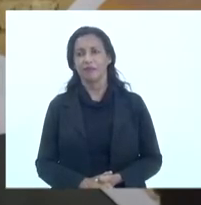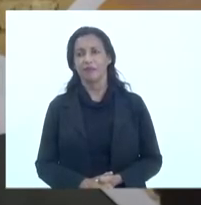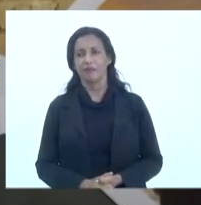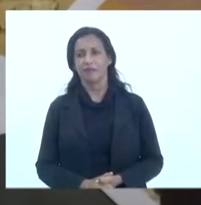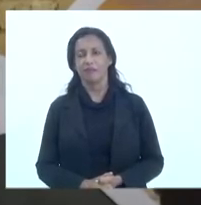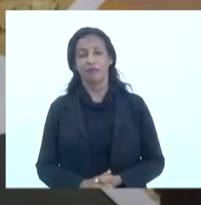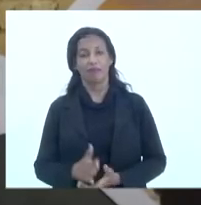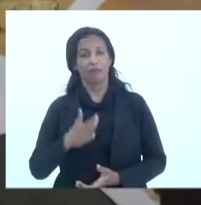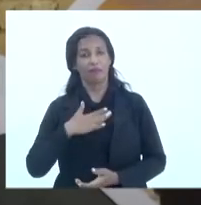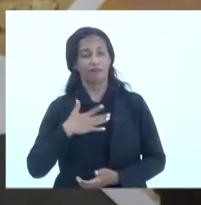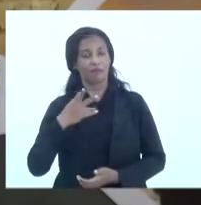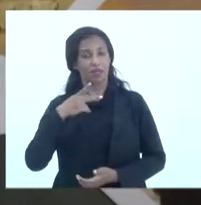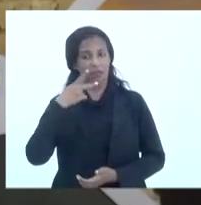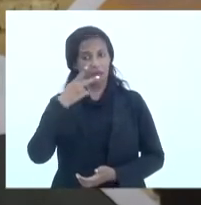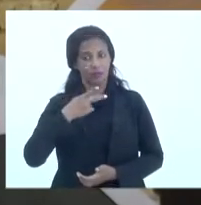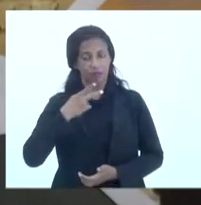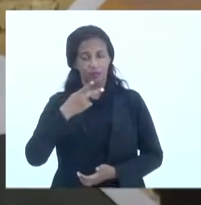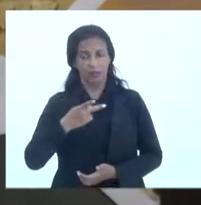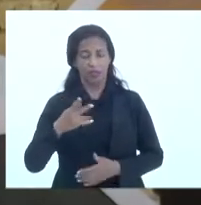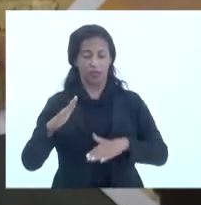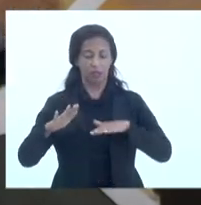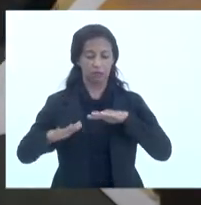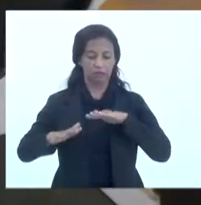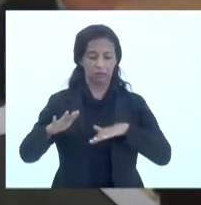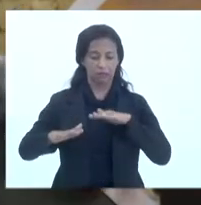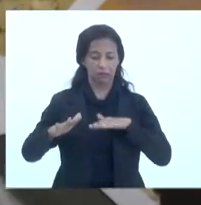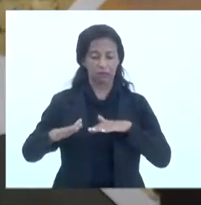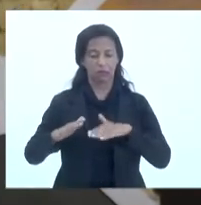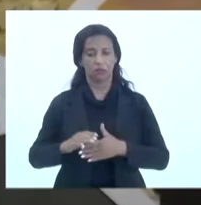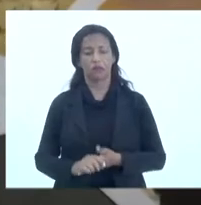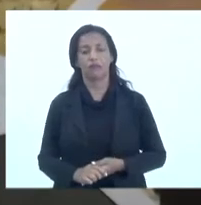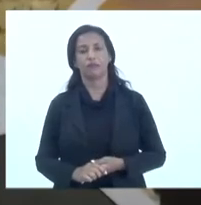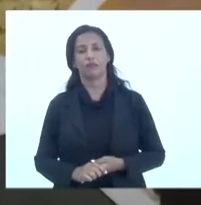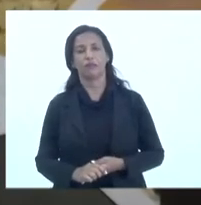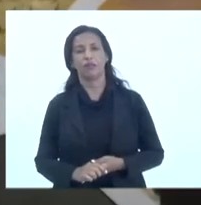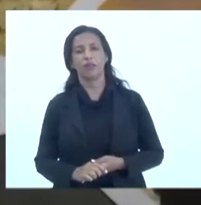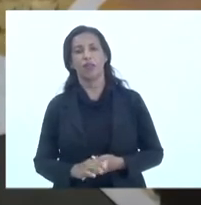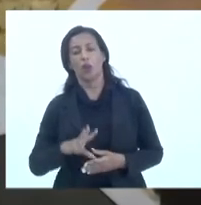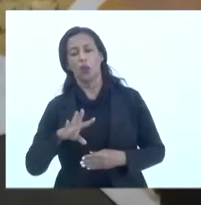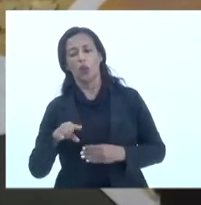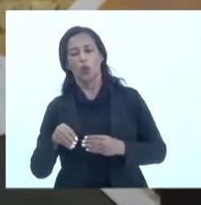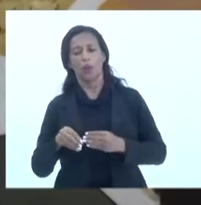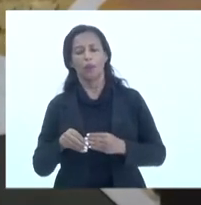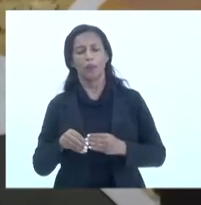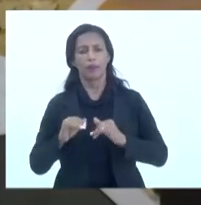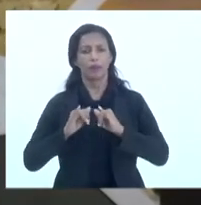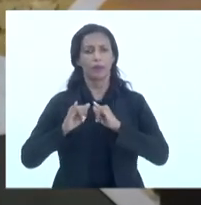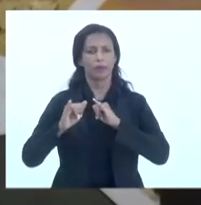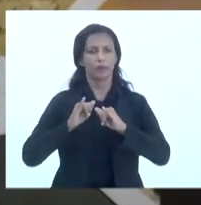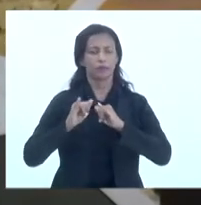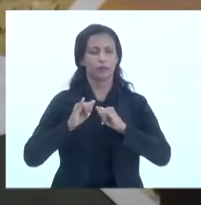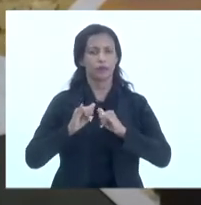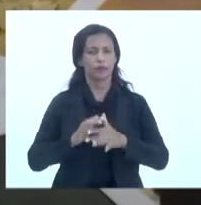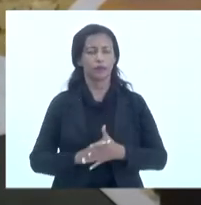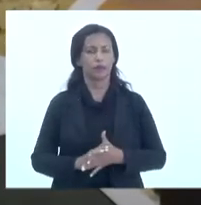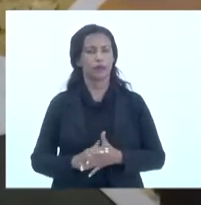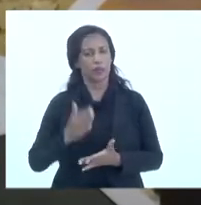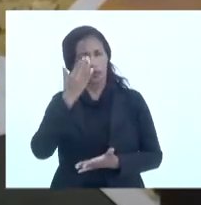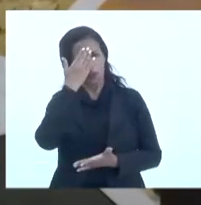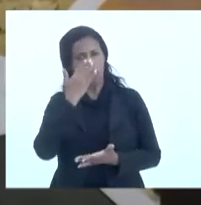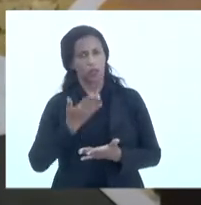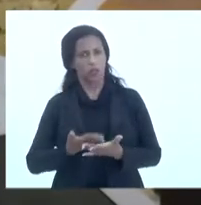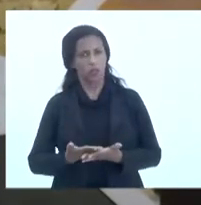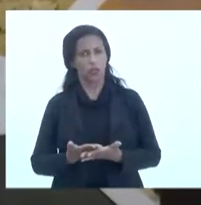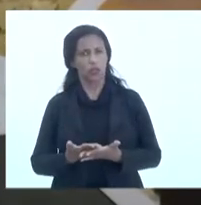A minha fala, talvez complementando e adicionando as informações que eu creio que com